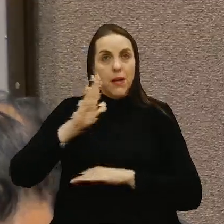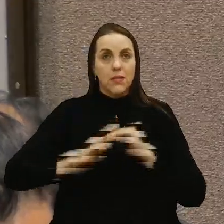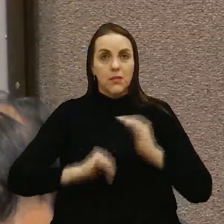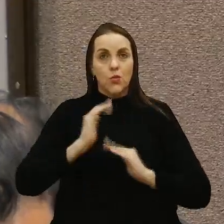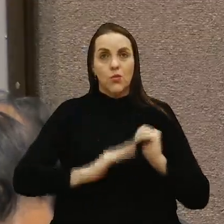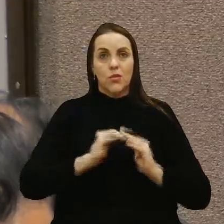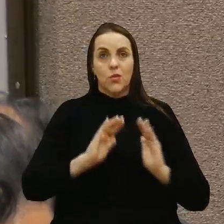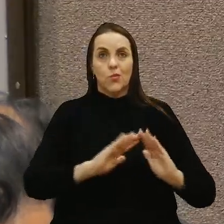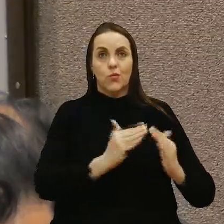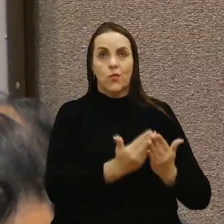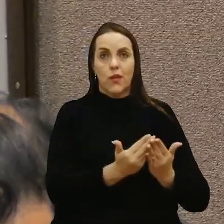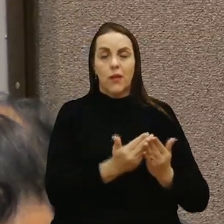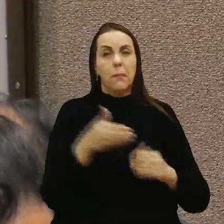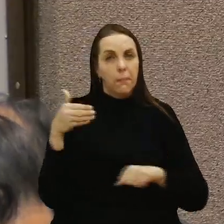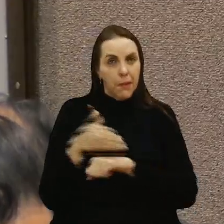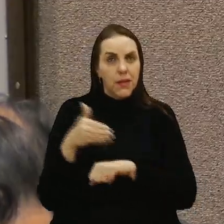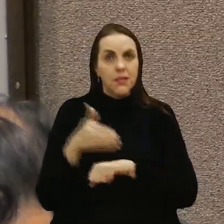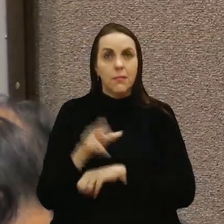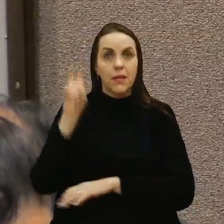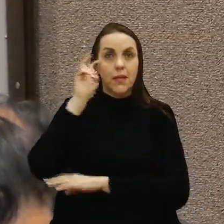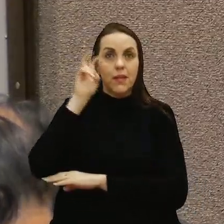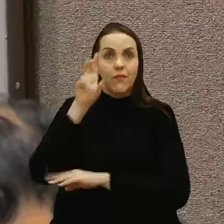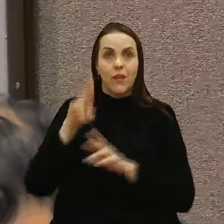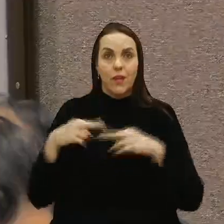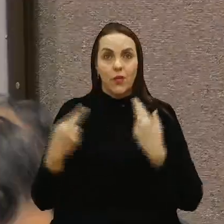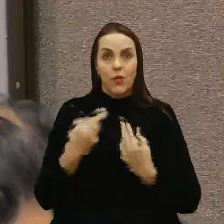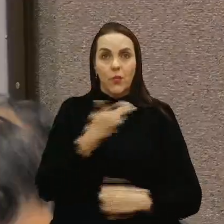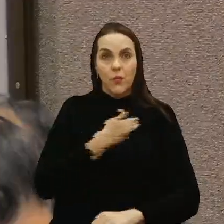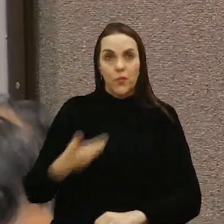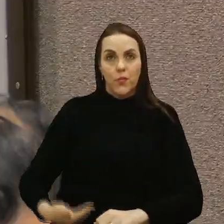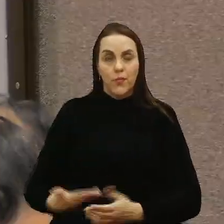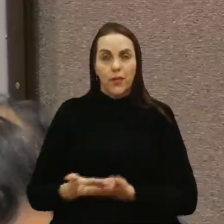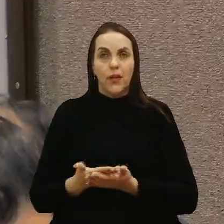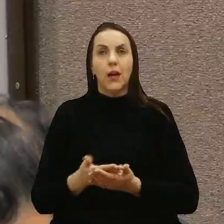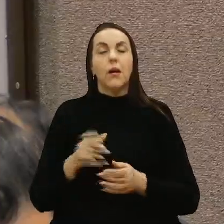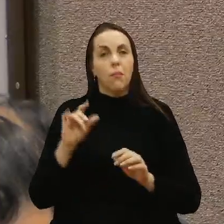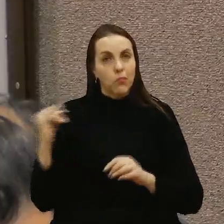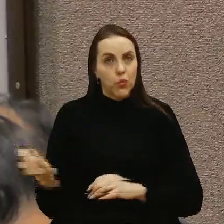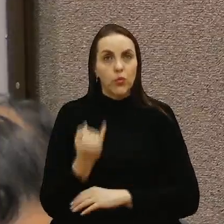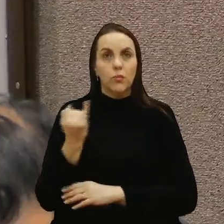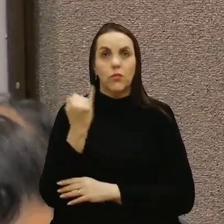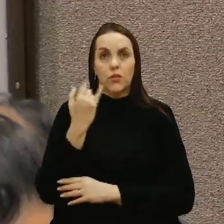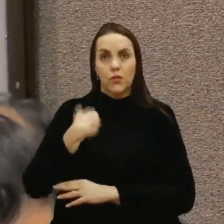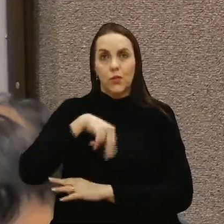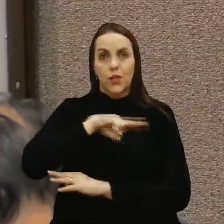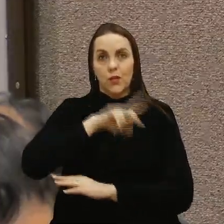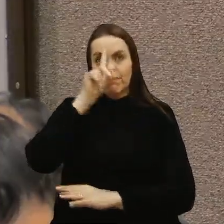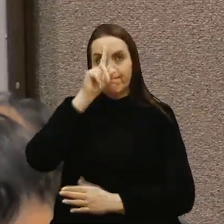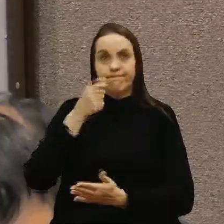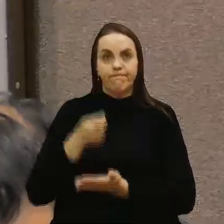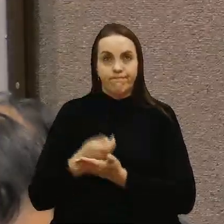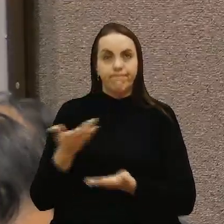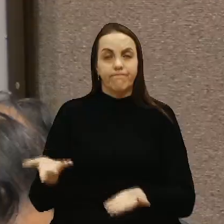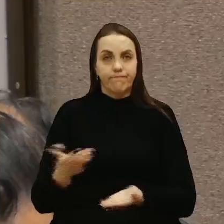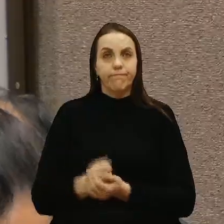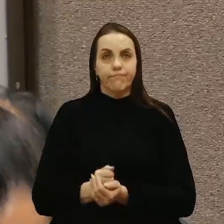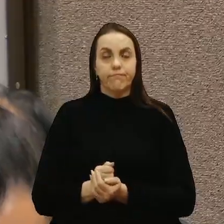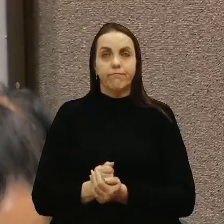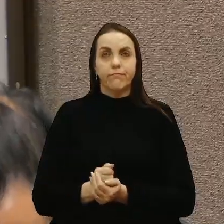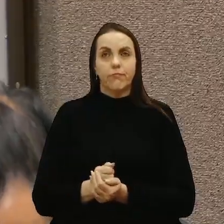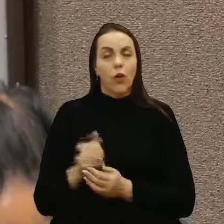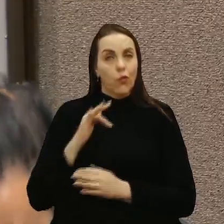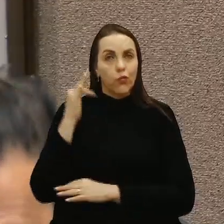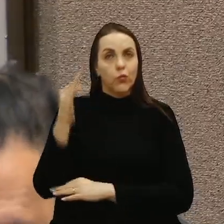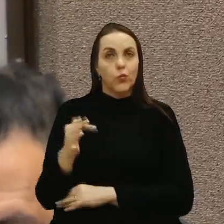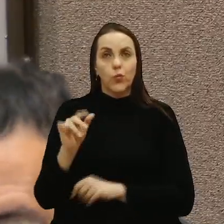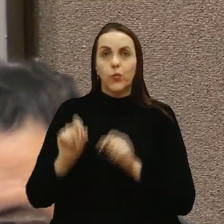E participem na quinta-feira dessa reunião pública, que vai ser muito importante para nós definir o futuro e ver o que vai ser